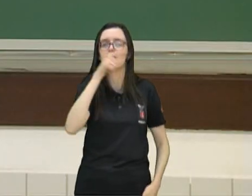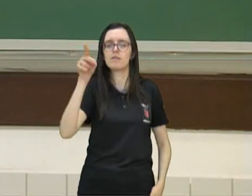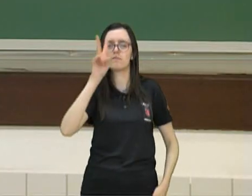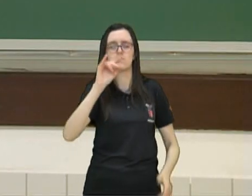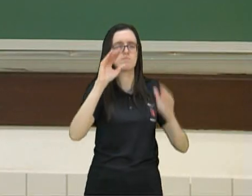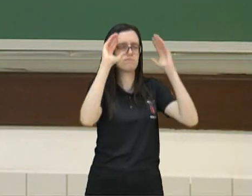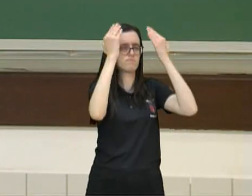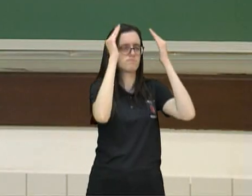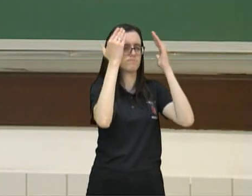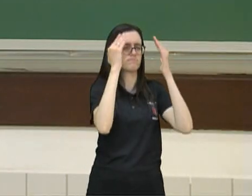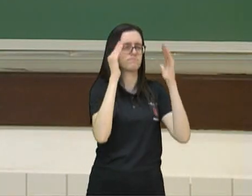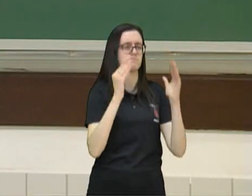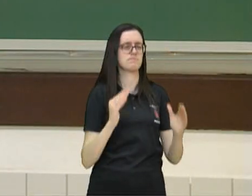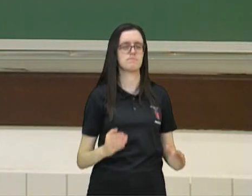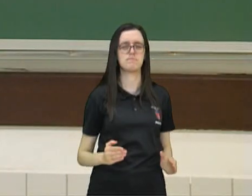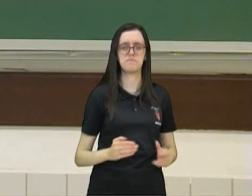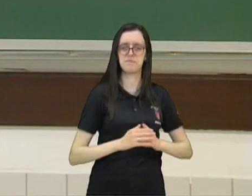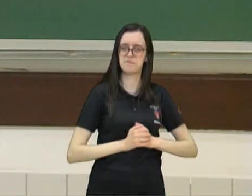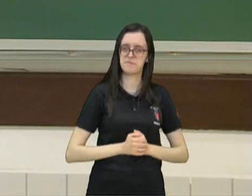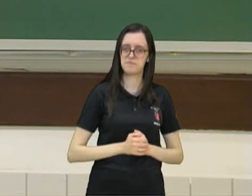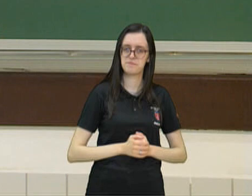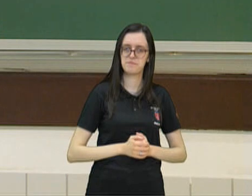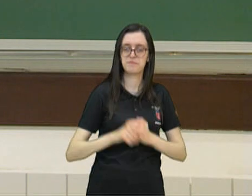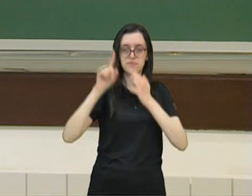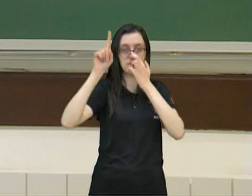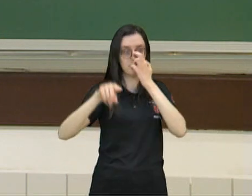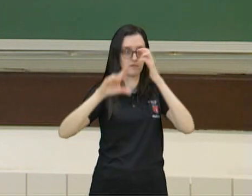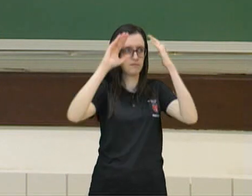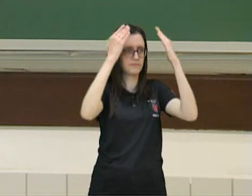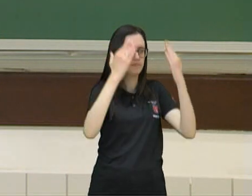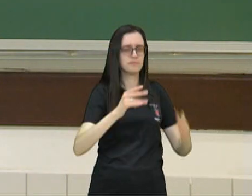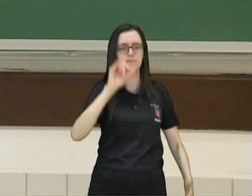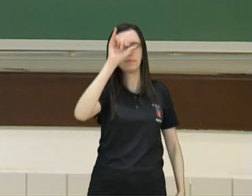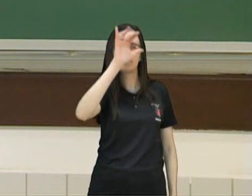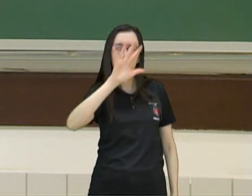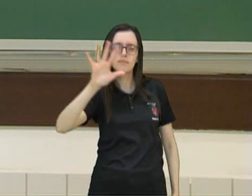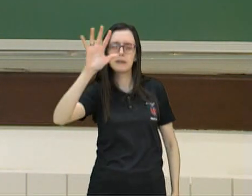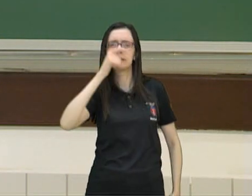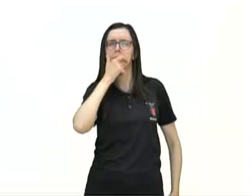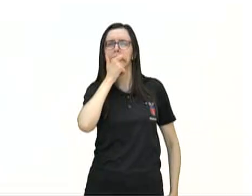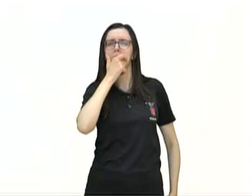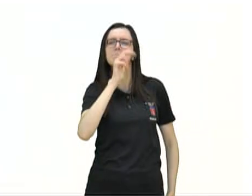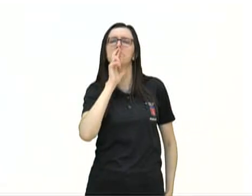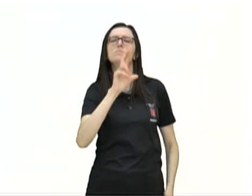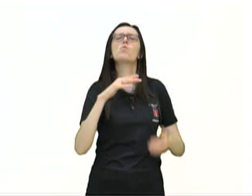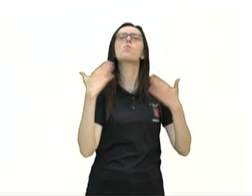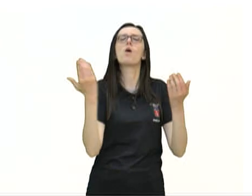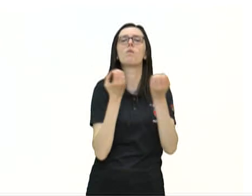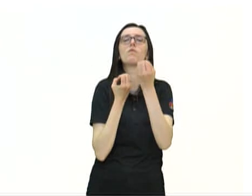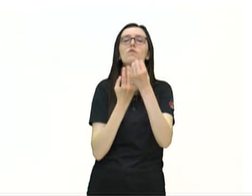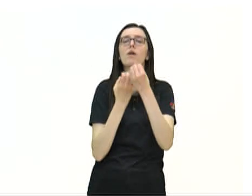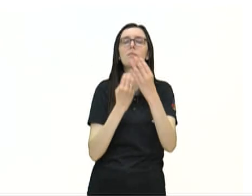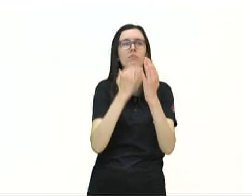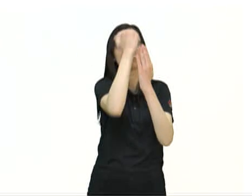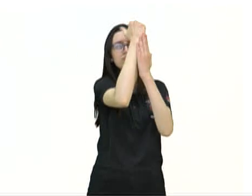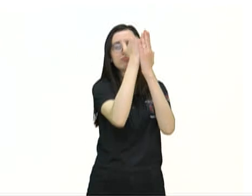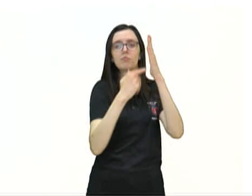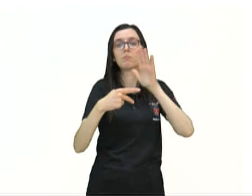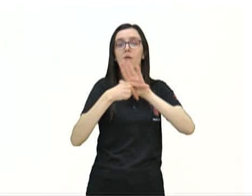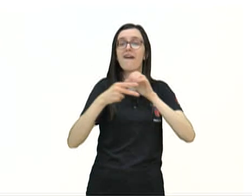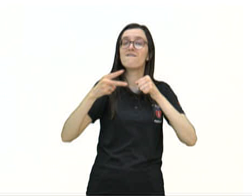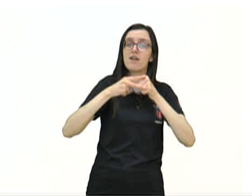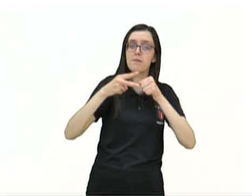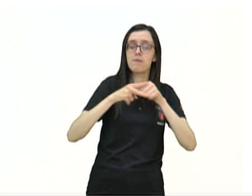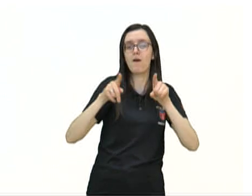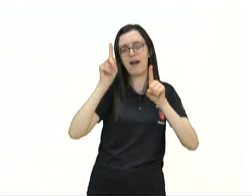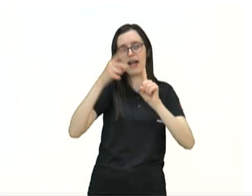analisar esta imagem e responder quais informações verbais e